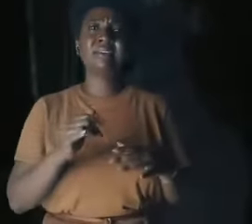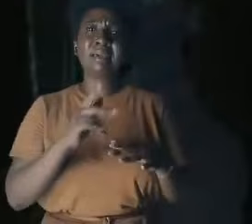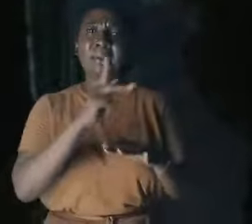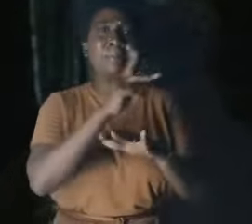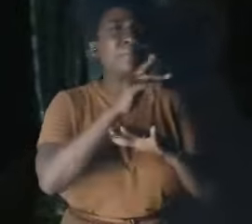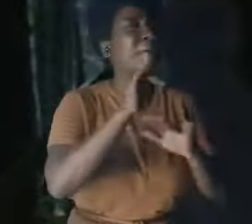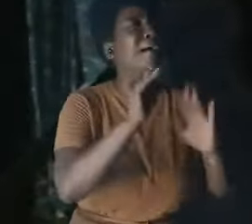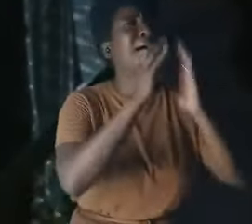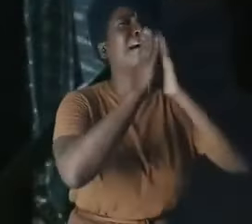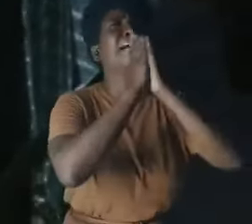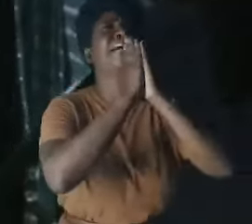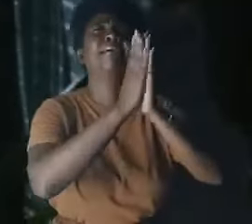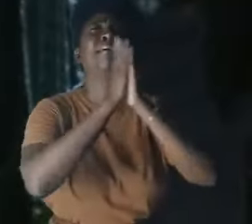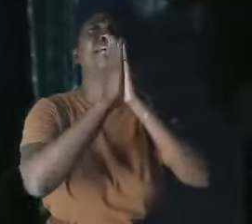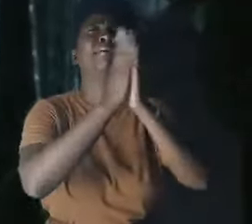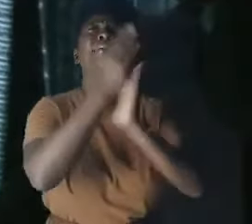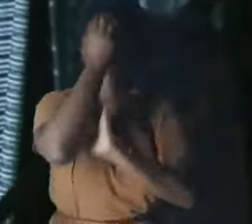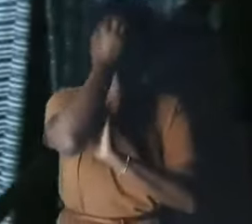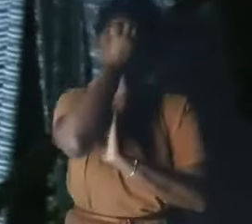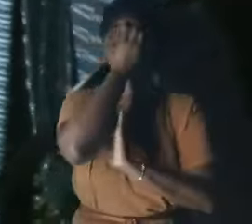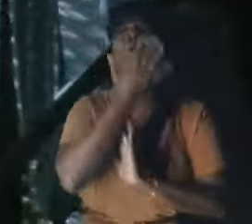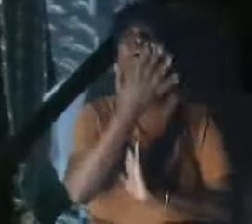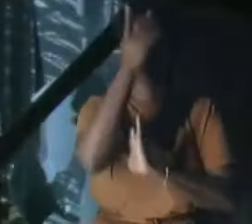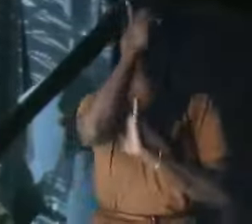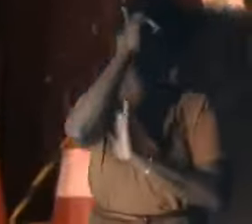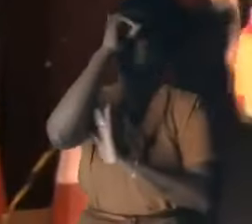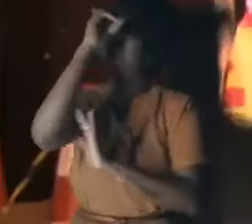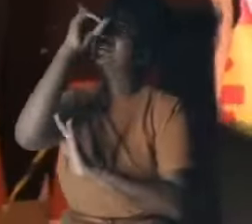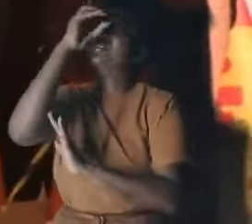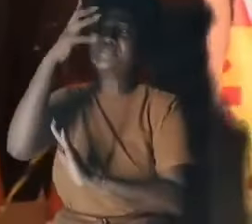Ai, pai!